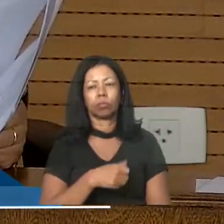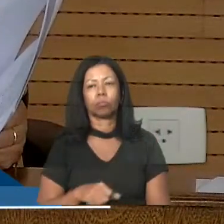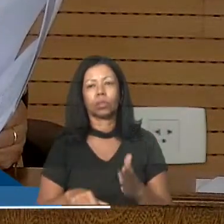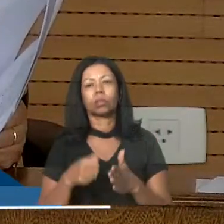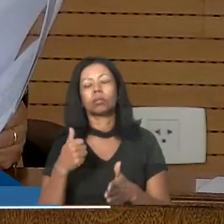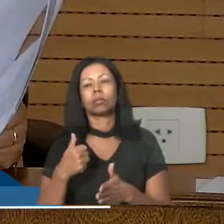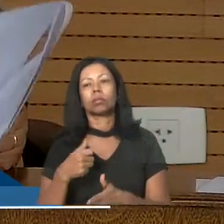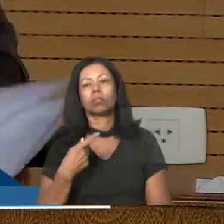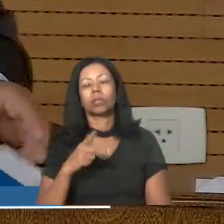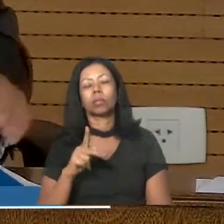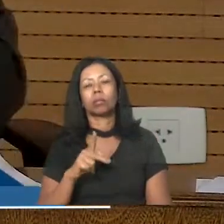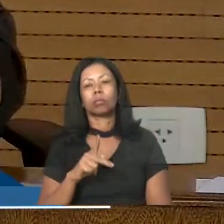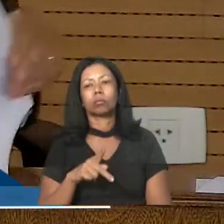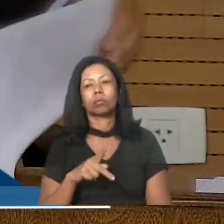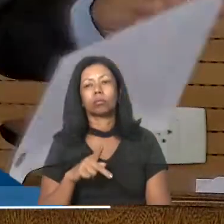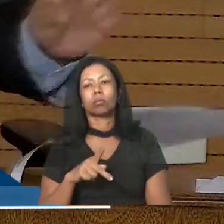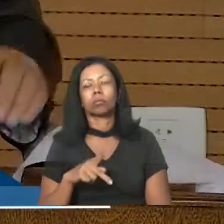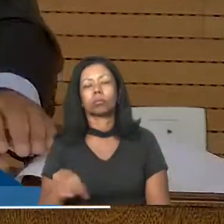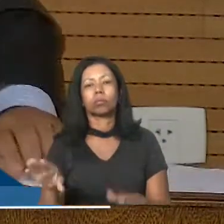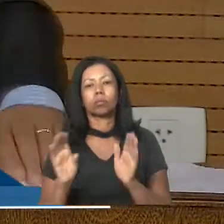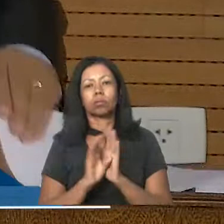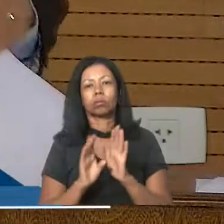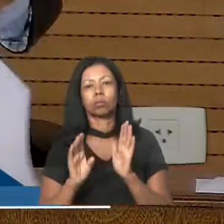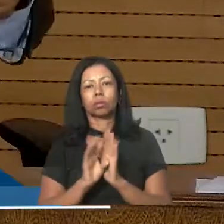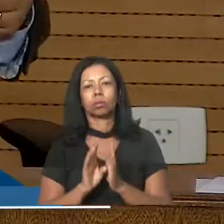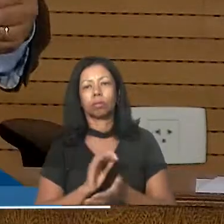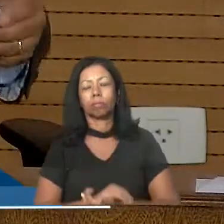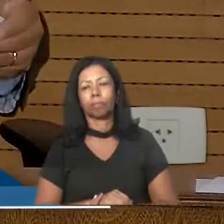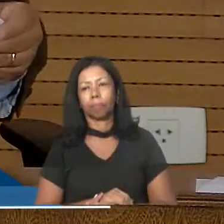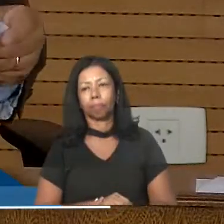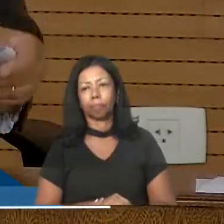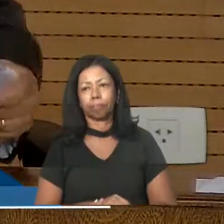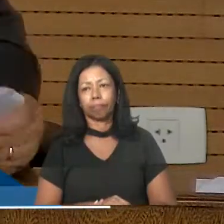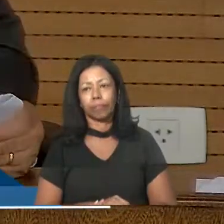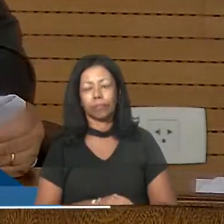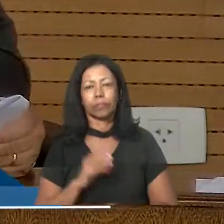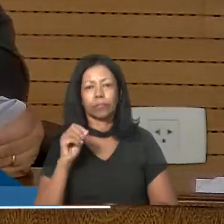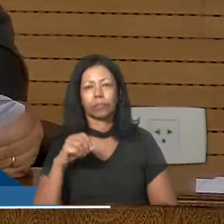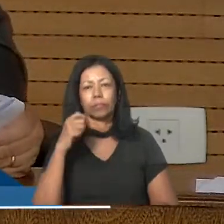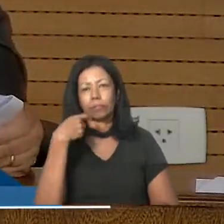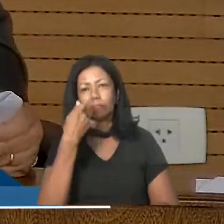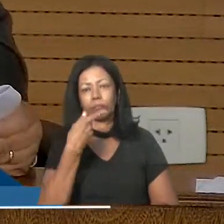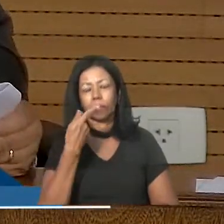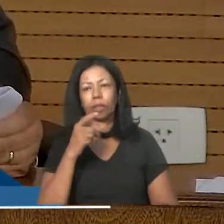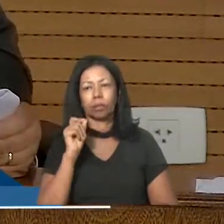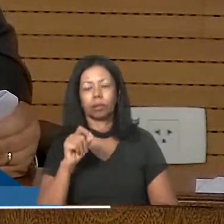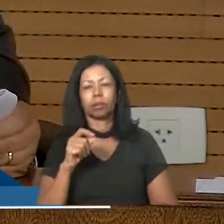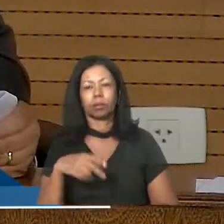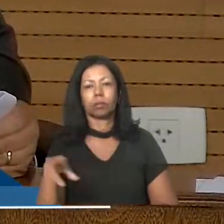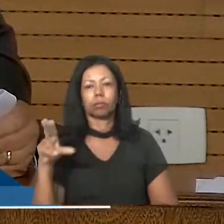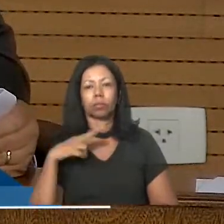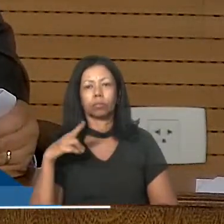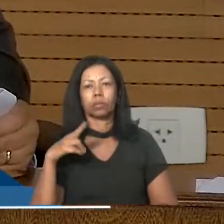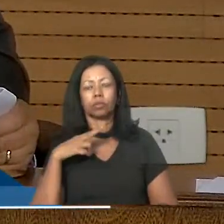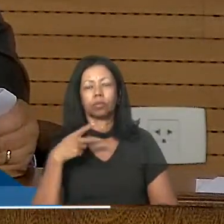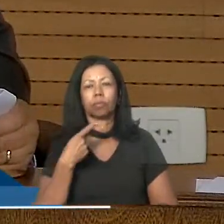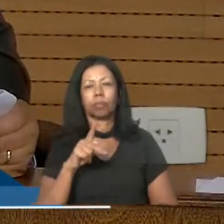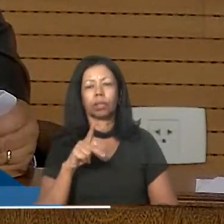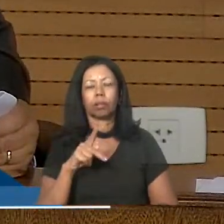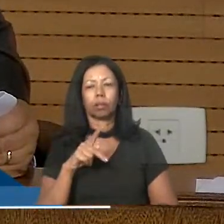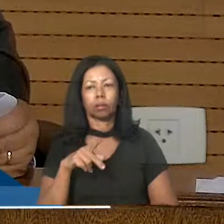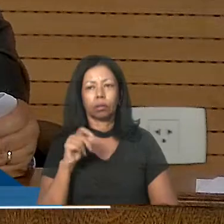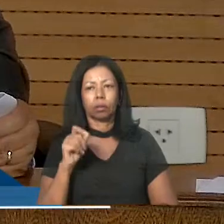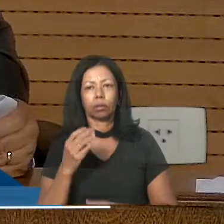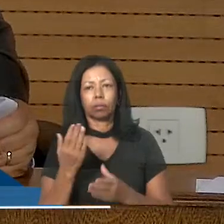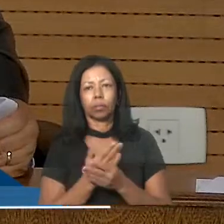CF 88 para o sistema constitucional, que estabelece a iniciativa privativa para a deflagração